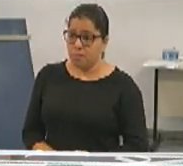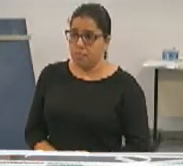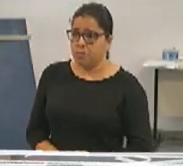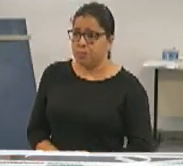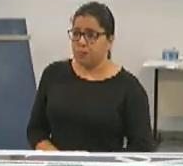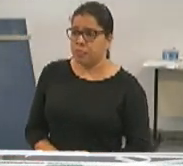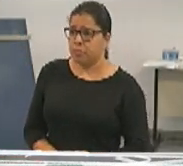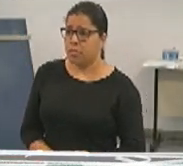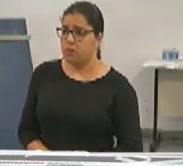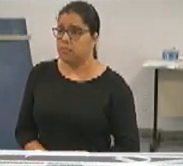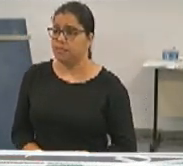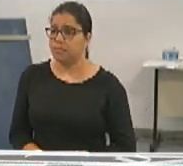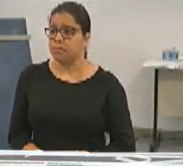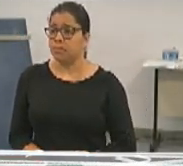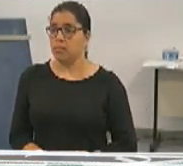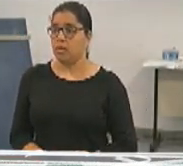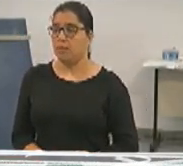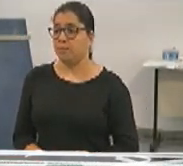Só um momento.